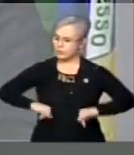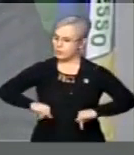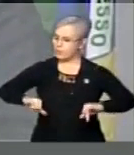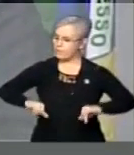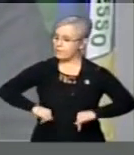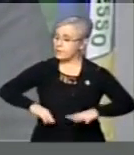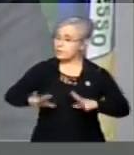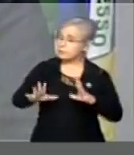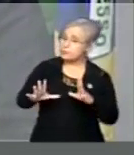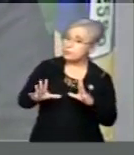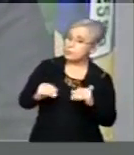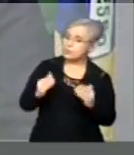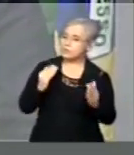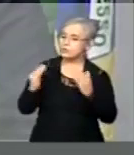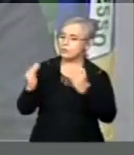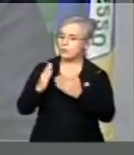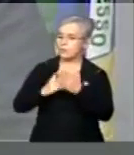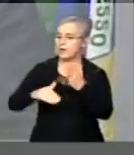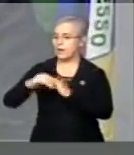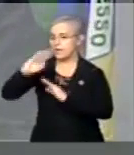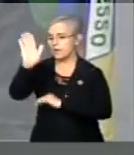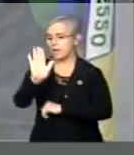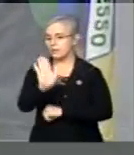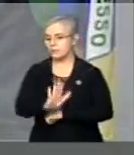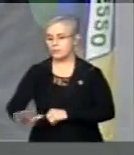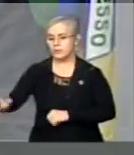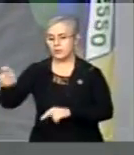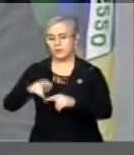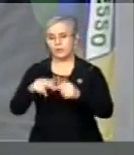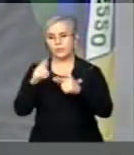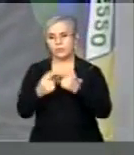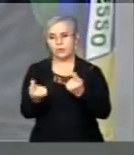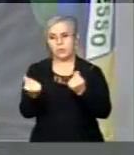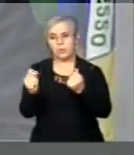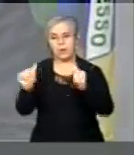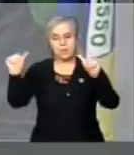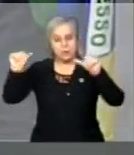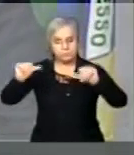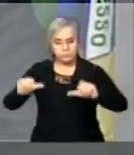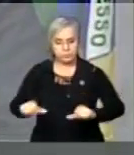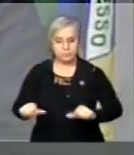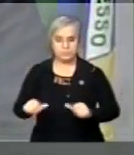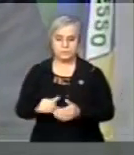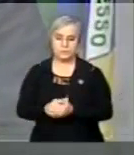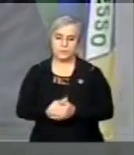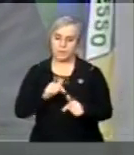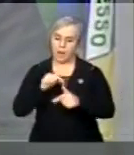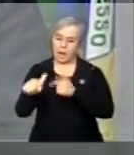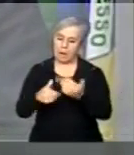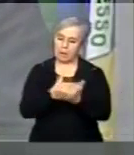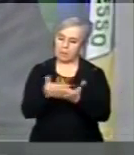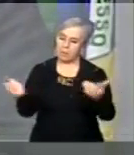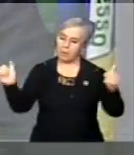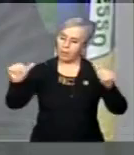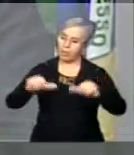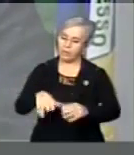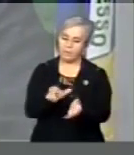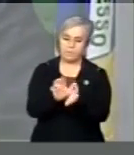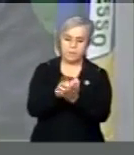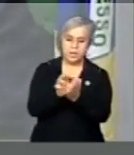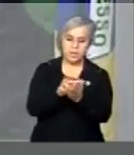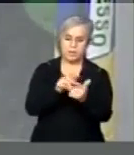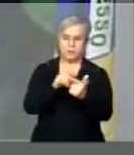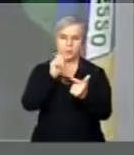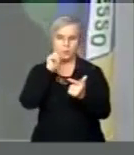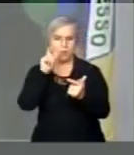do que as outras regiões do país com a crise econômica na qual nos encontramos. Desemprego imenso em Pernambuco, em